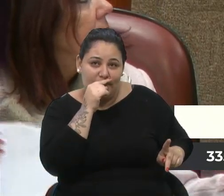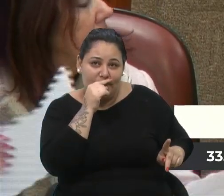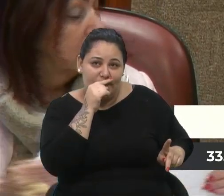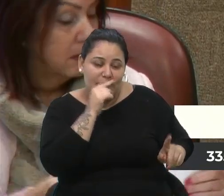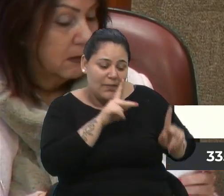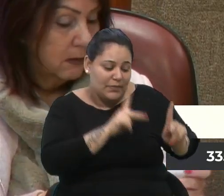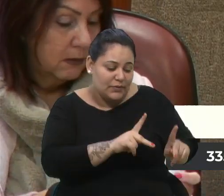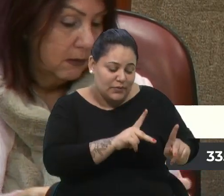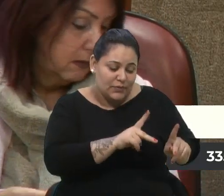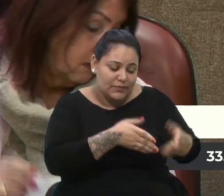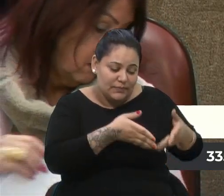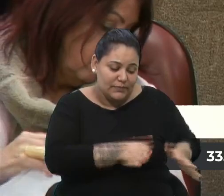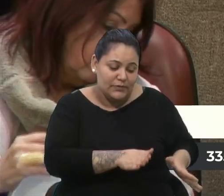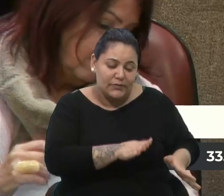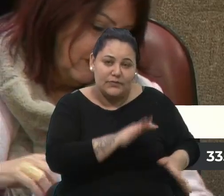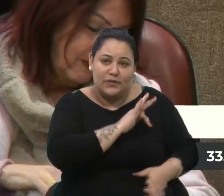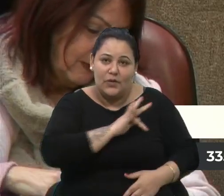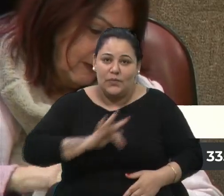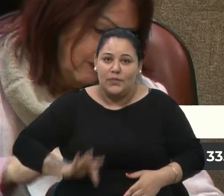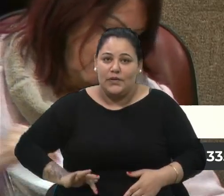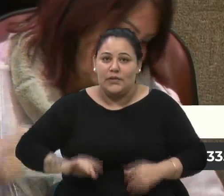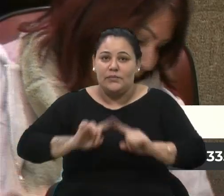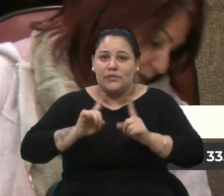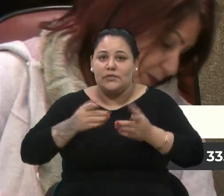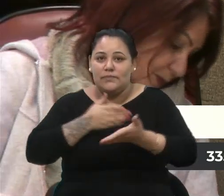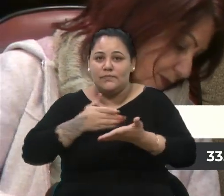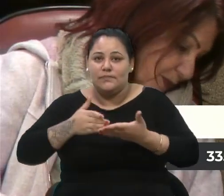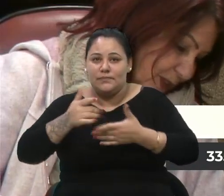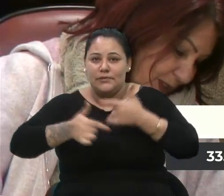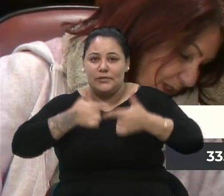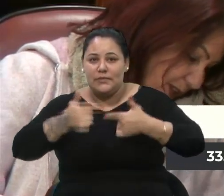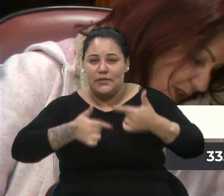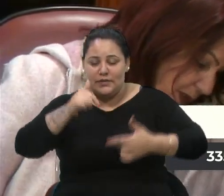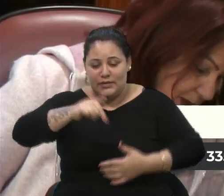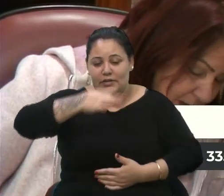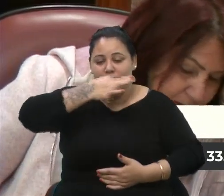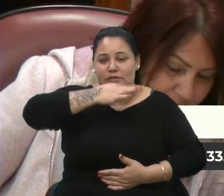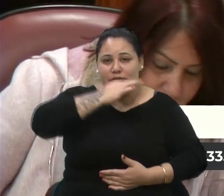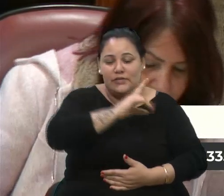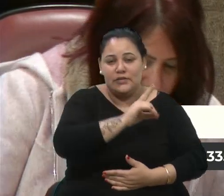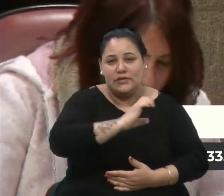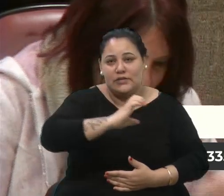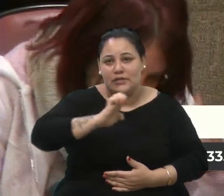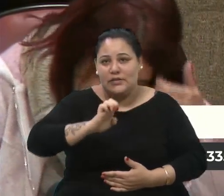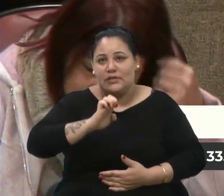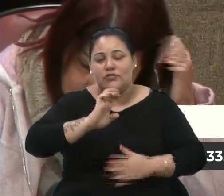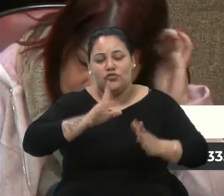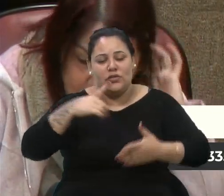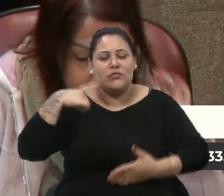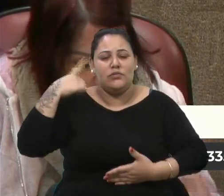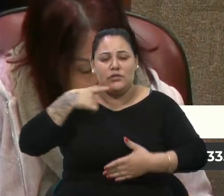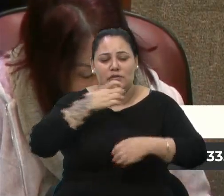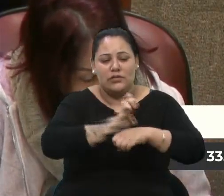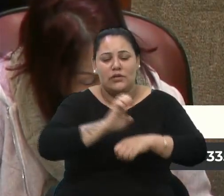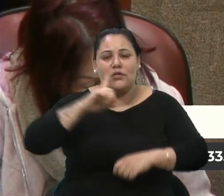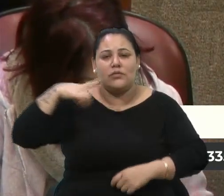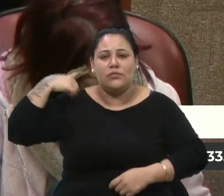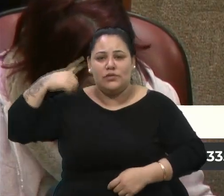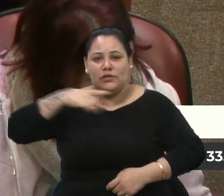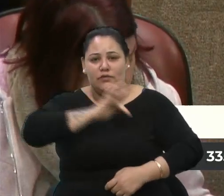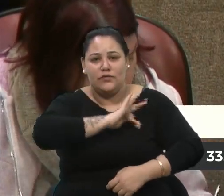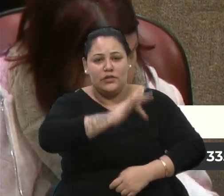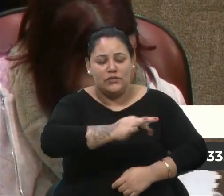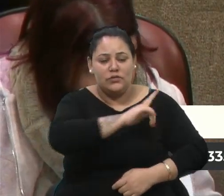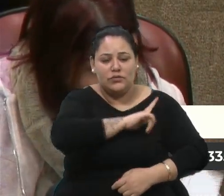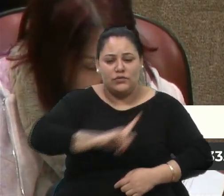começou a sua vida pública em Caxias do Sul, no DCE, foi vereador dessa casa, deputado estadual, deputado federal, prefeito 2 vezes e governador do estado do Rio Grande do